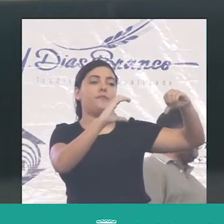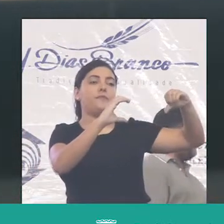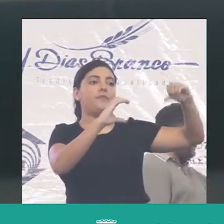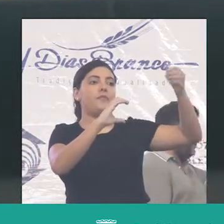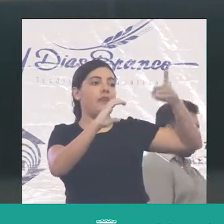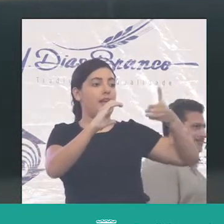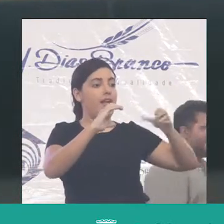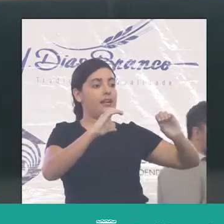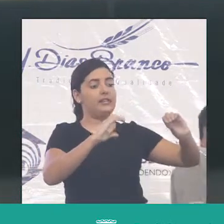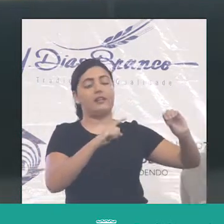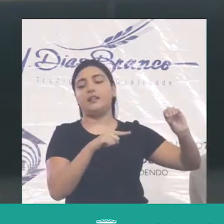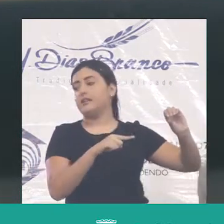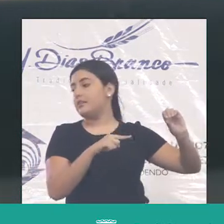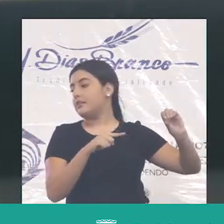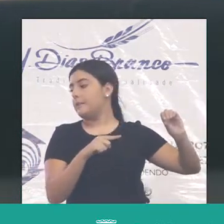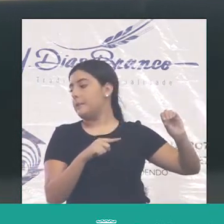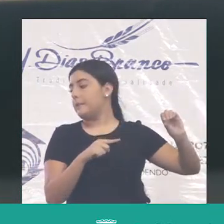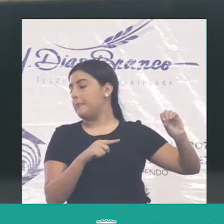E